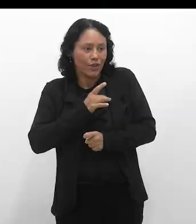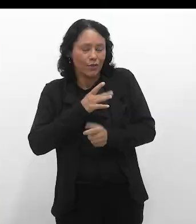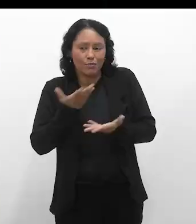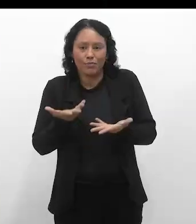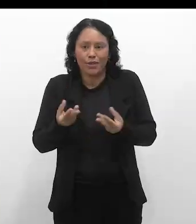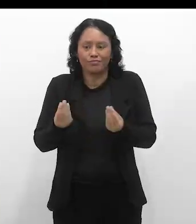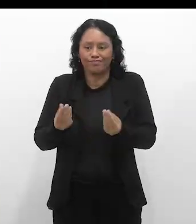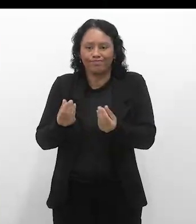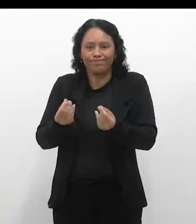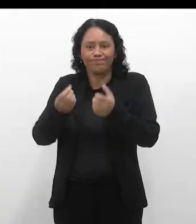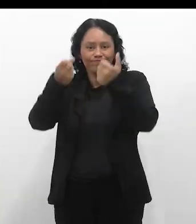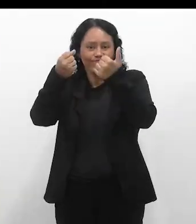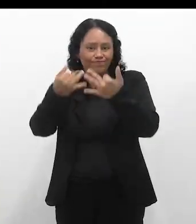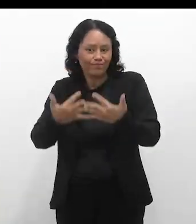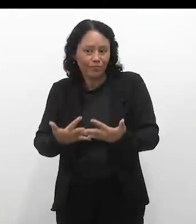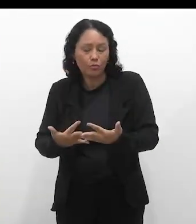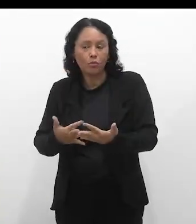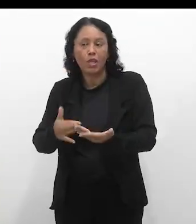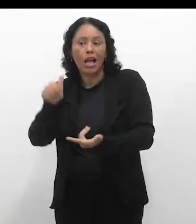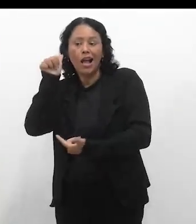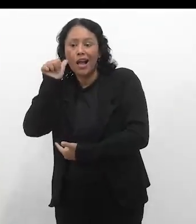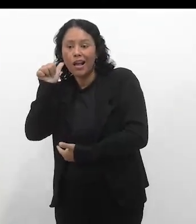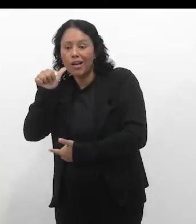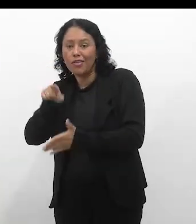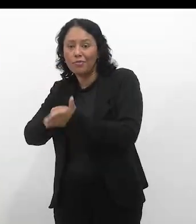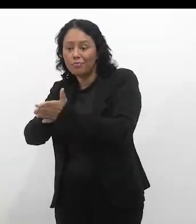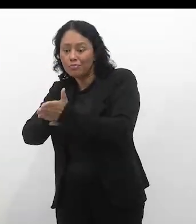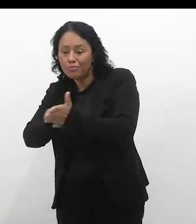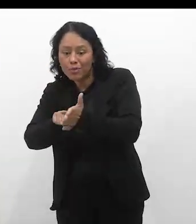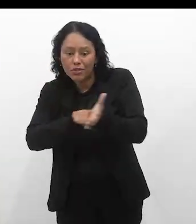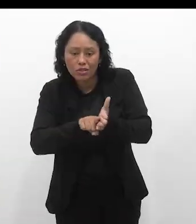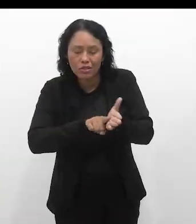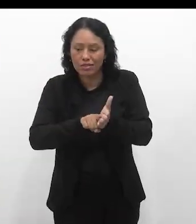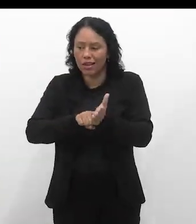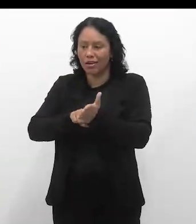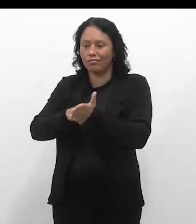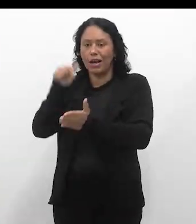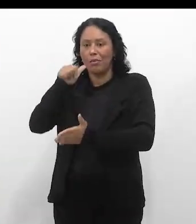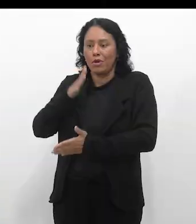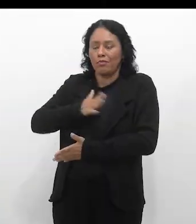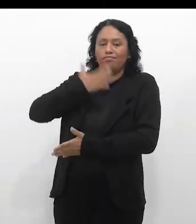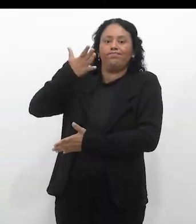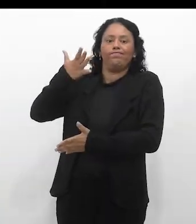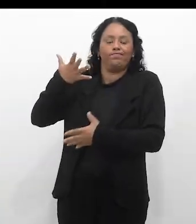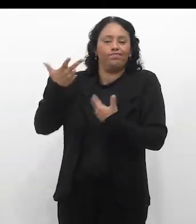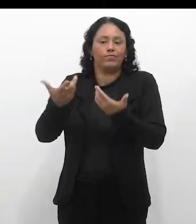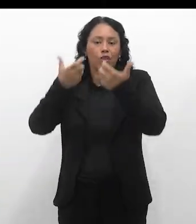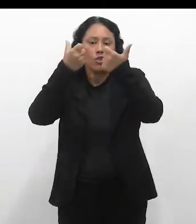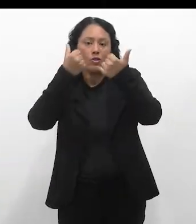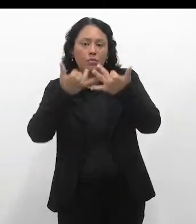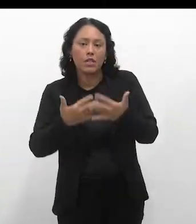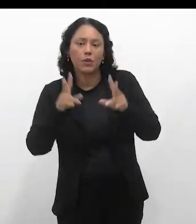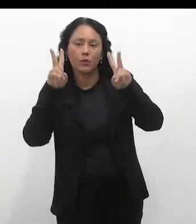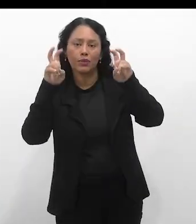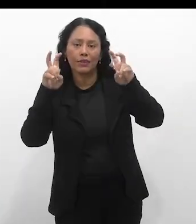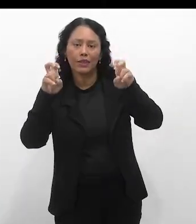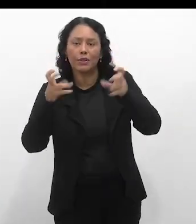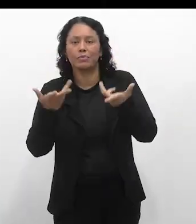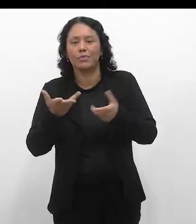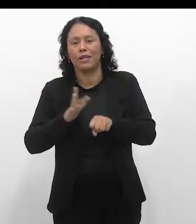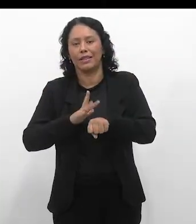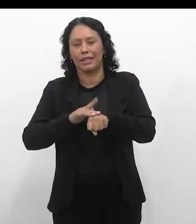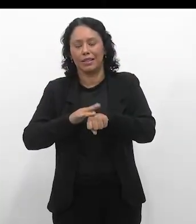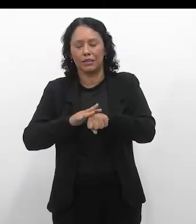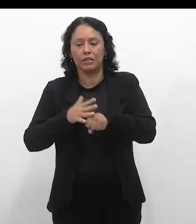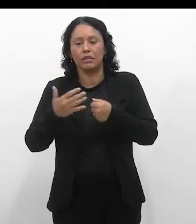ou ela mesmo, pesquisando de forma independente, se assusta com o que falam sobre a doença. E ela